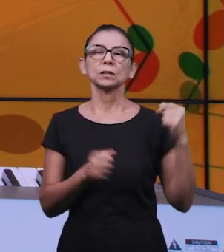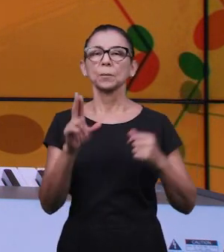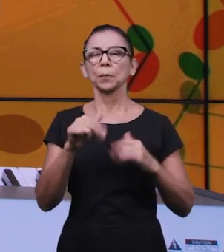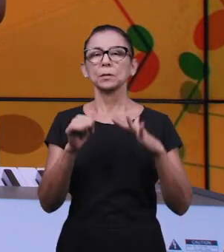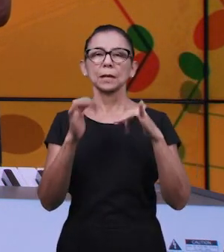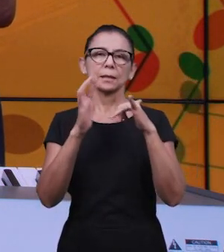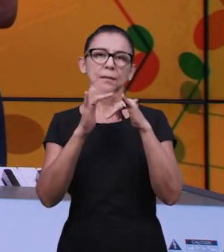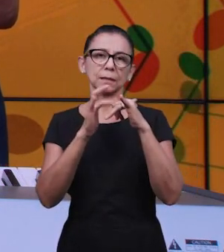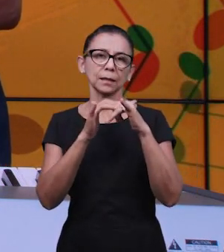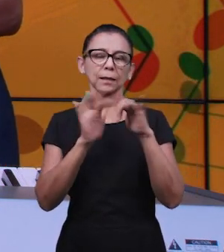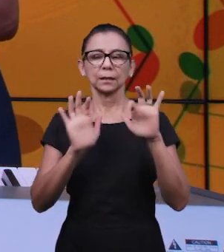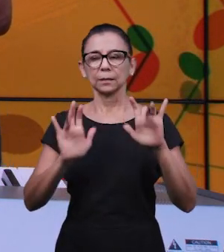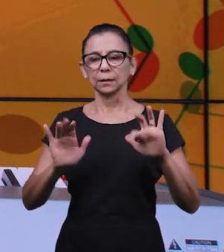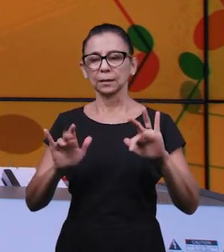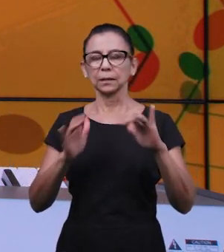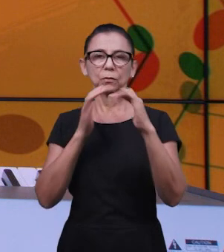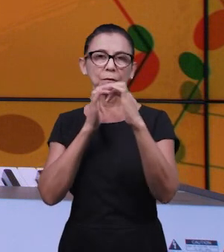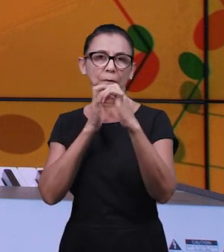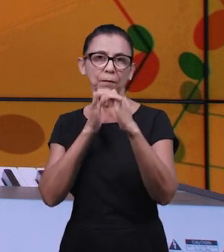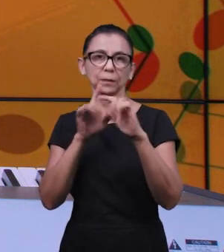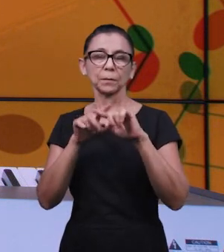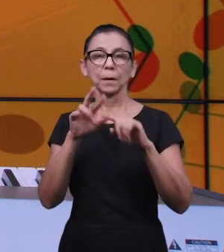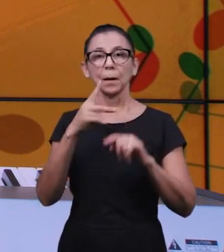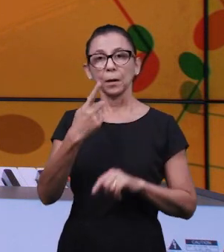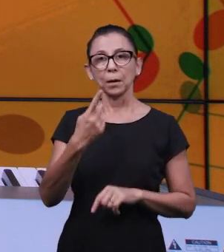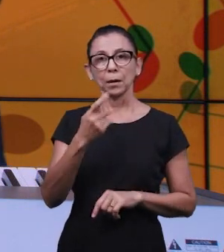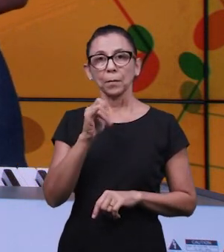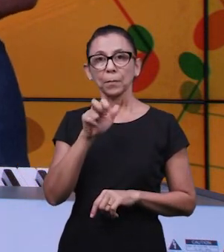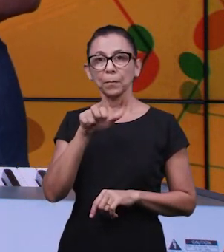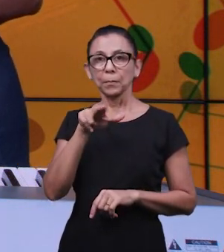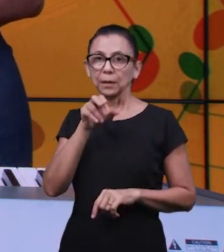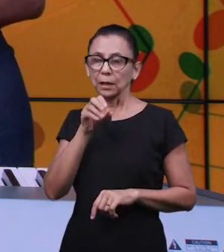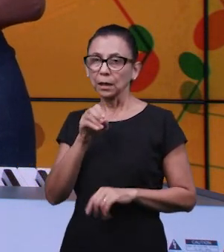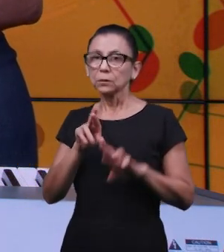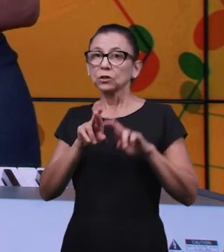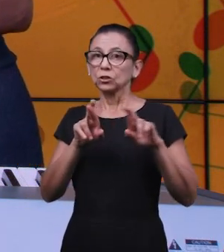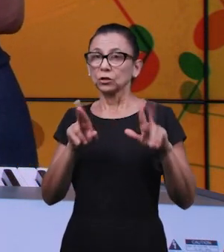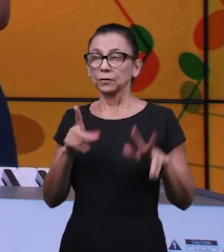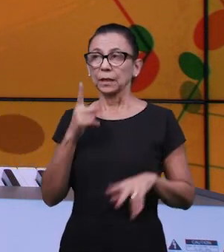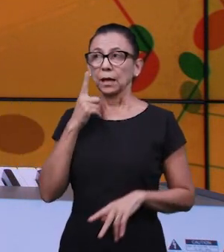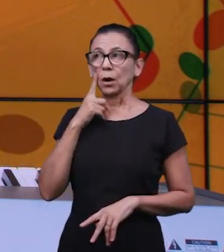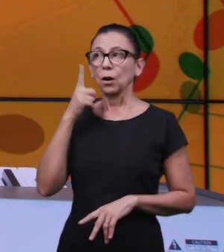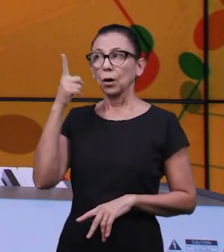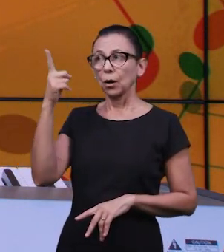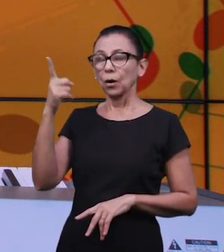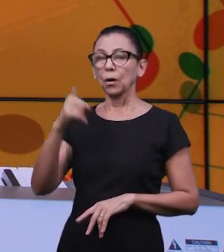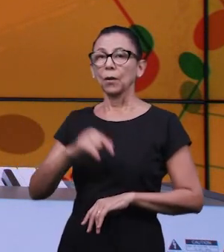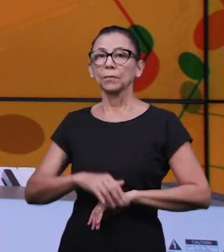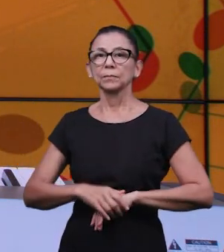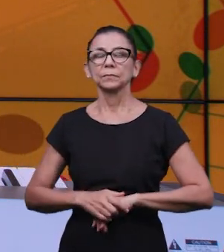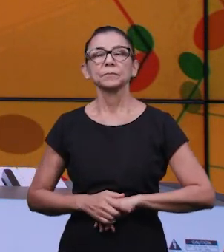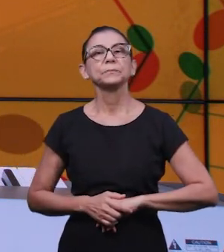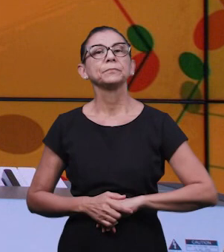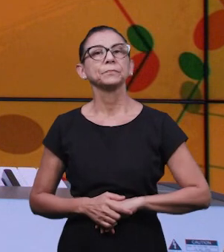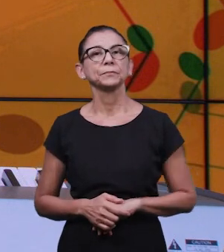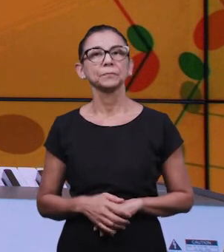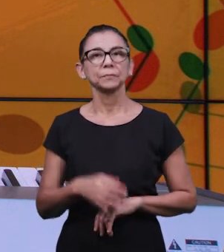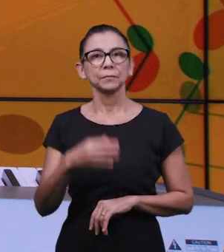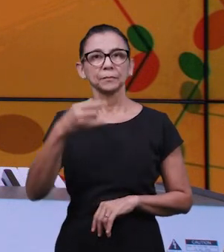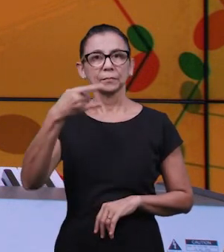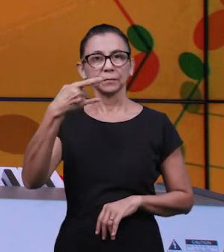Esta partitura está bem parecida, a melodia todinha, com as outras que